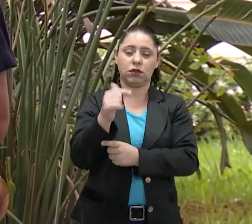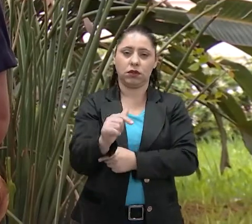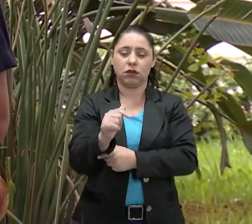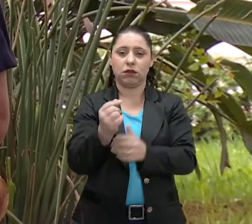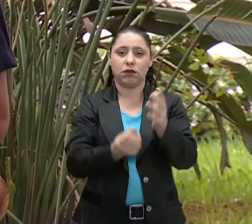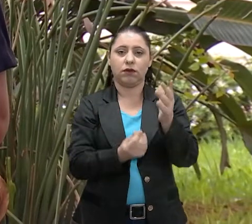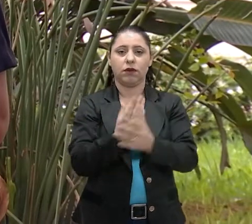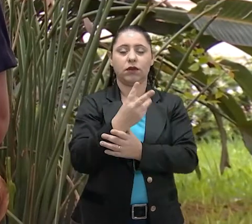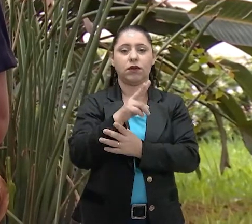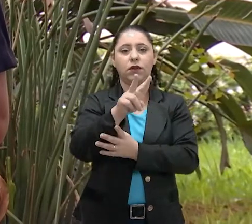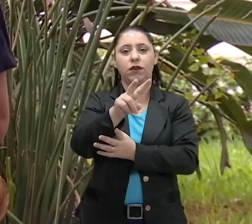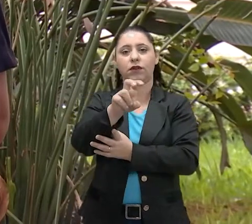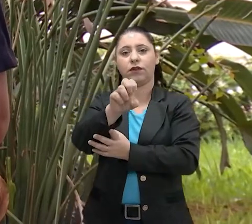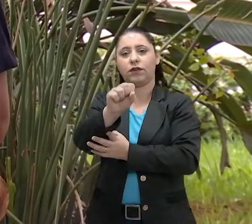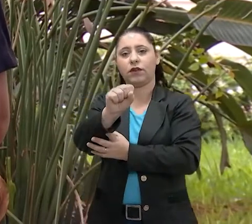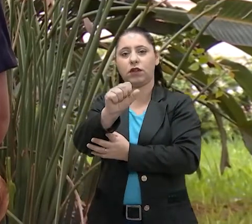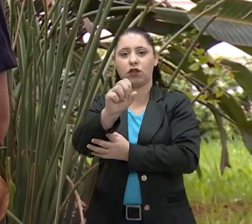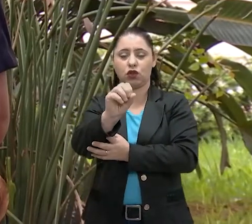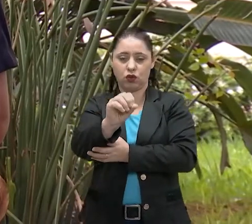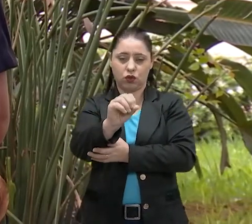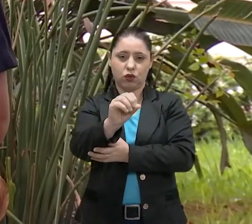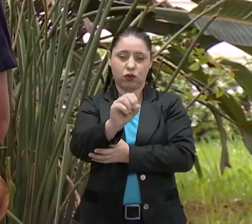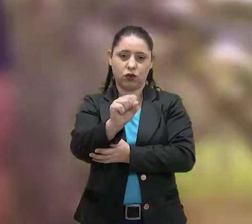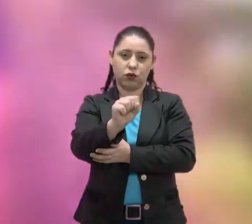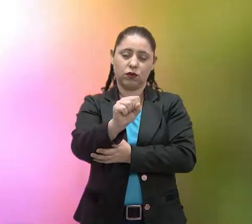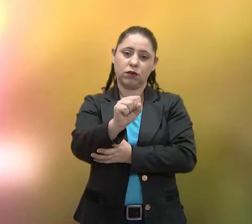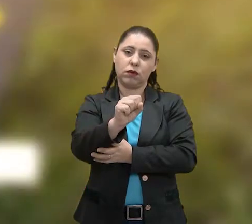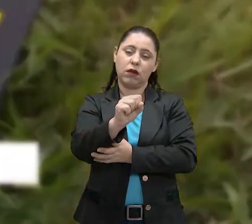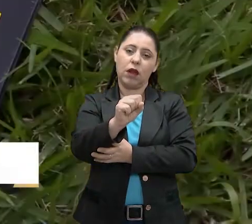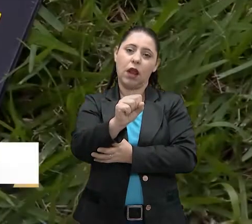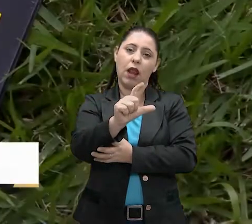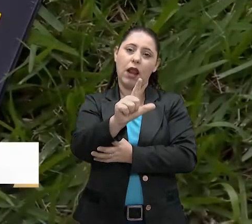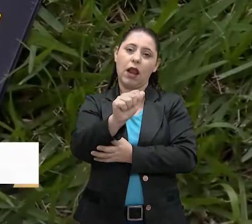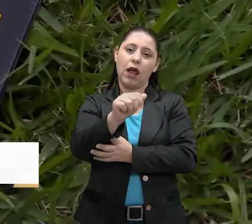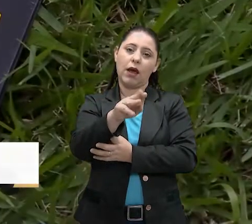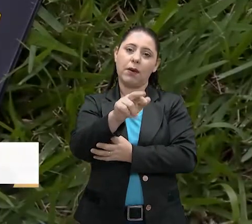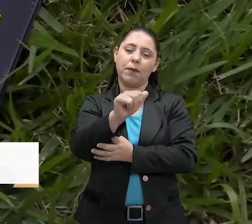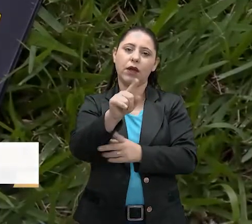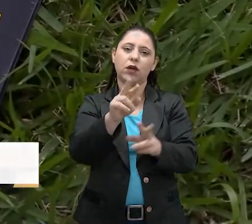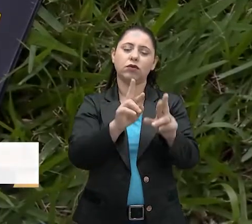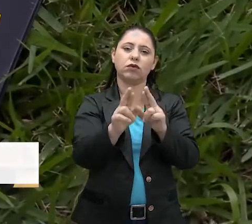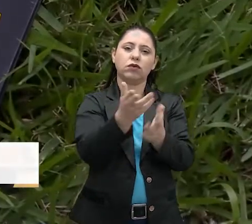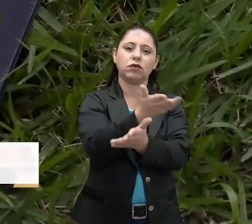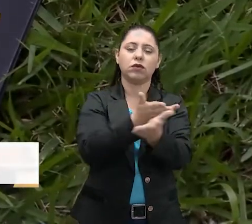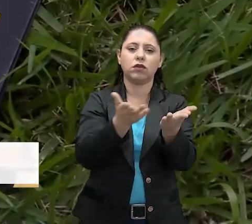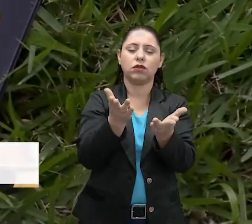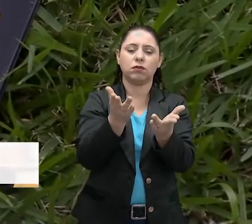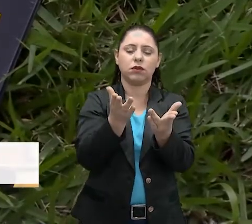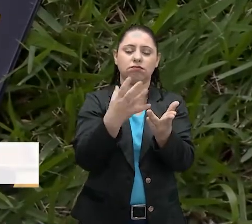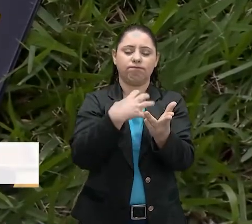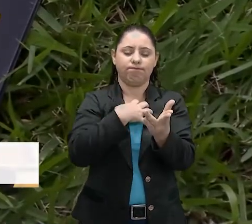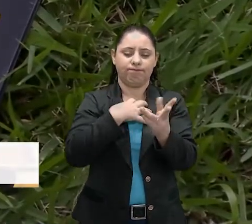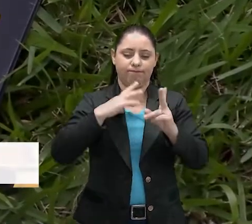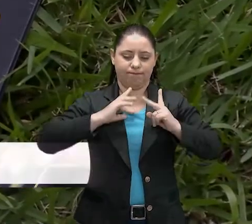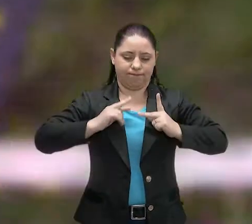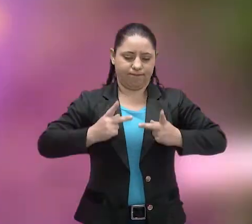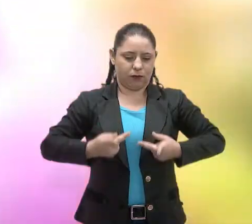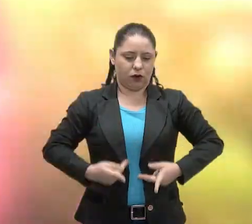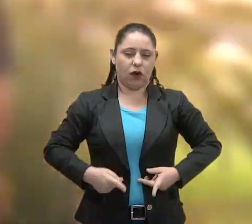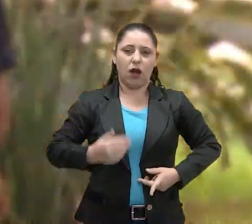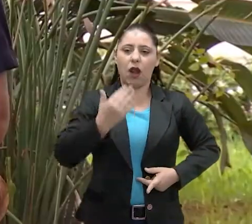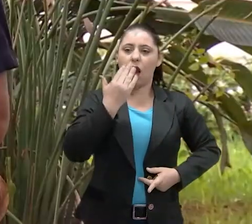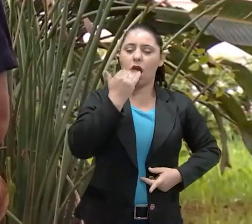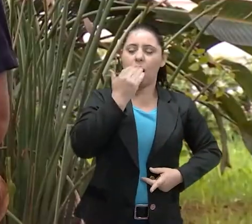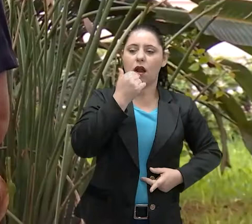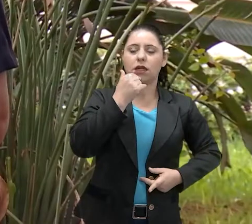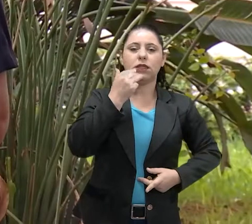quando eu lancei o Versos para Lamber, né? No Versos para Lamber eu faço analogia entre os sentimentos humanos e os